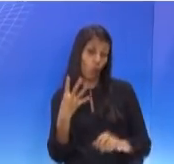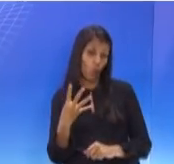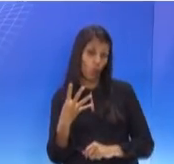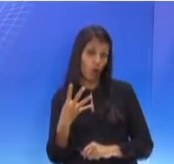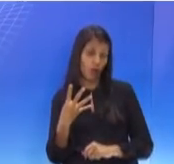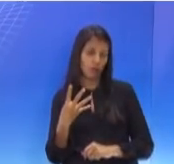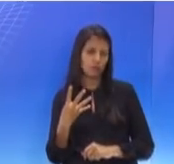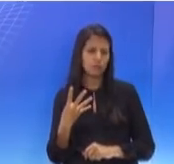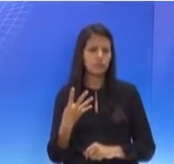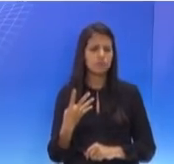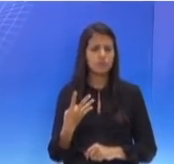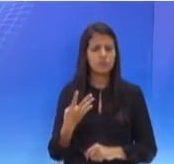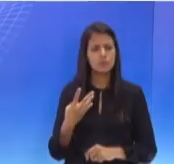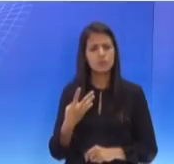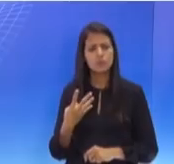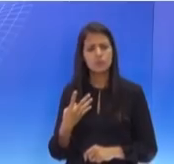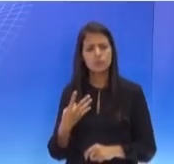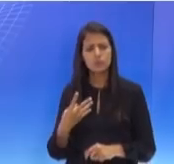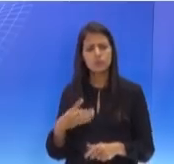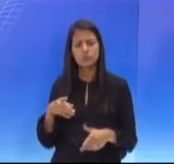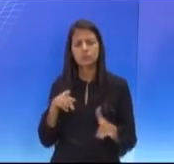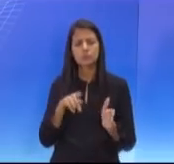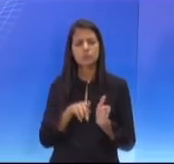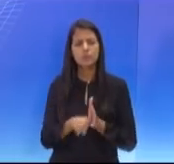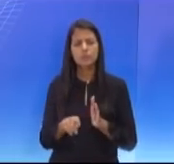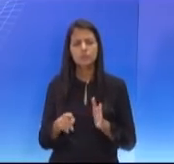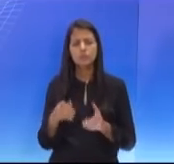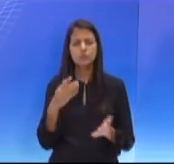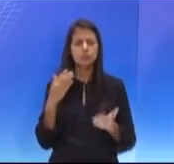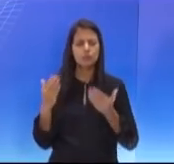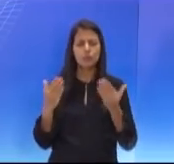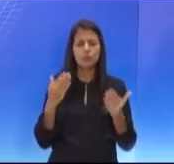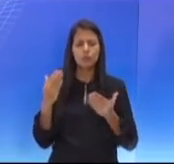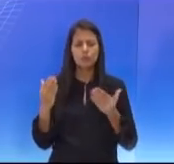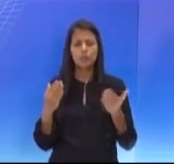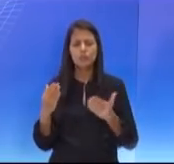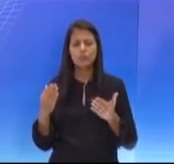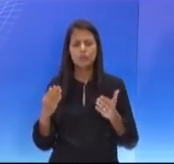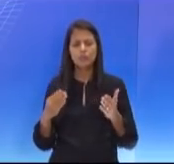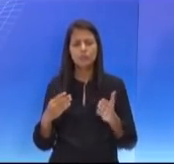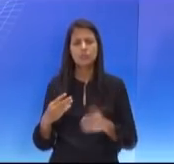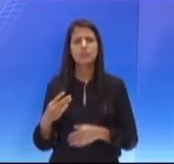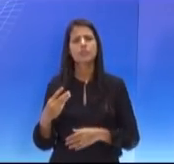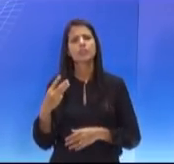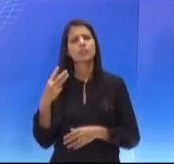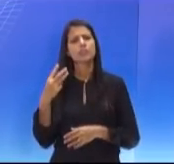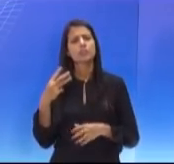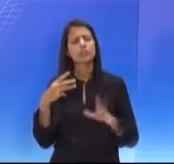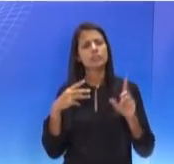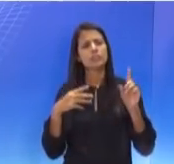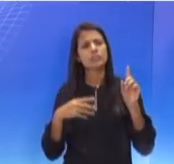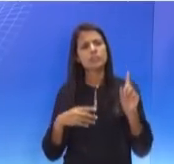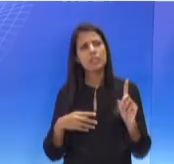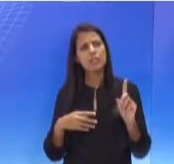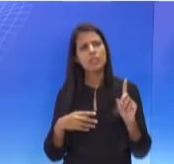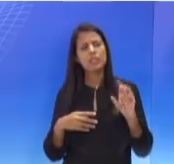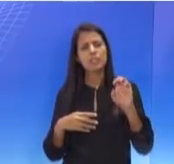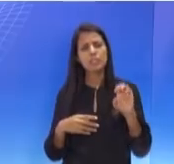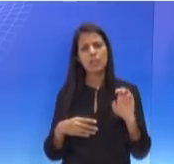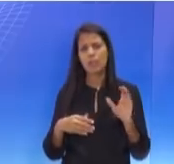E então essas duas aí já estão descartadas. Na letra B, nós temos